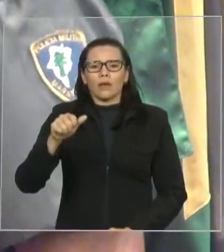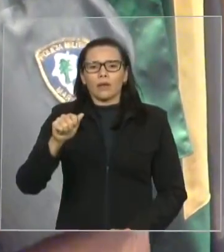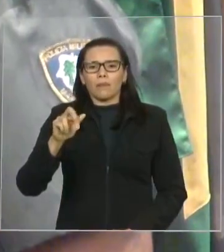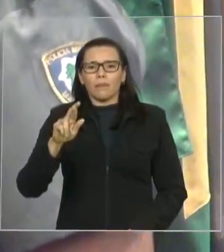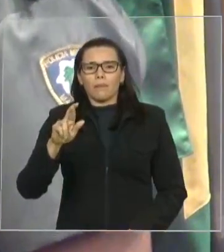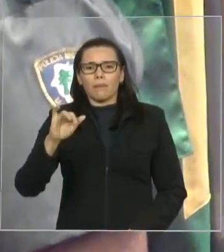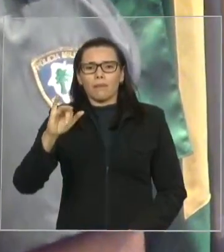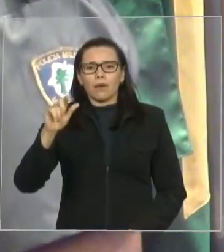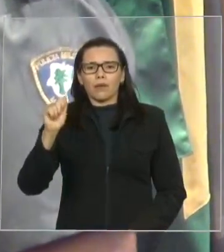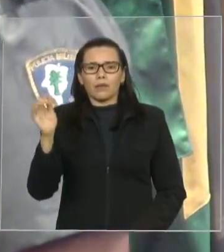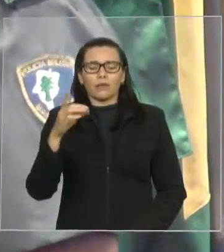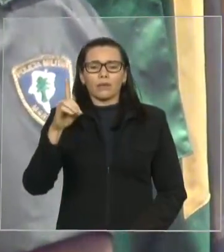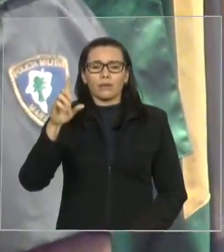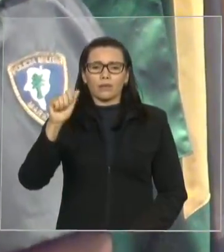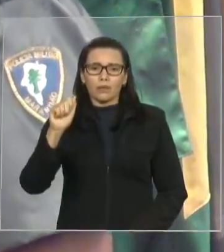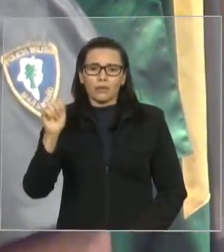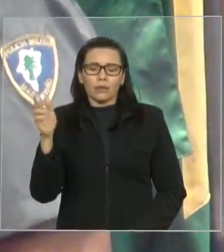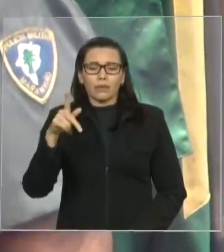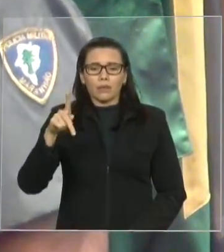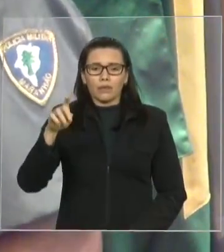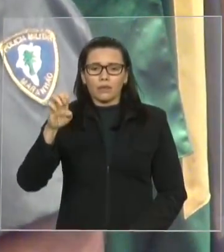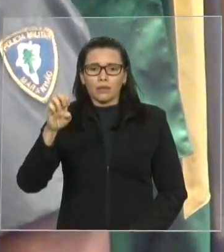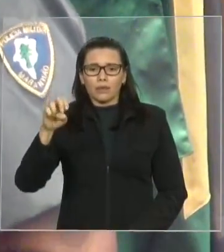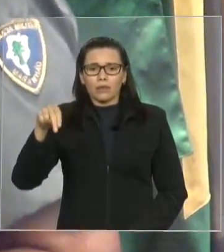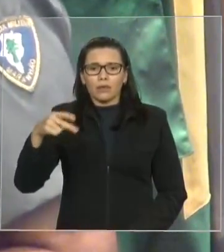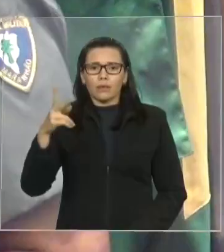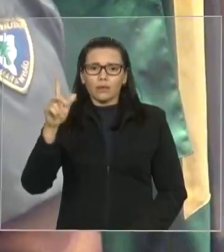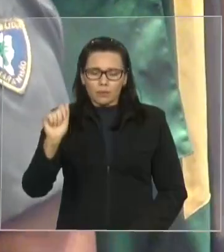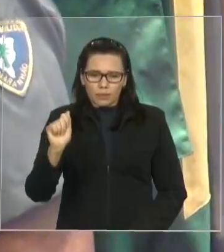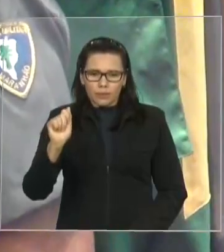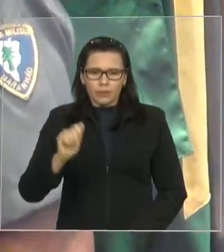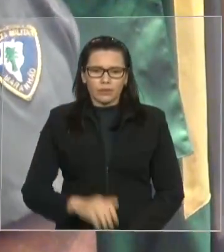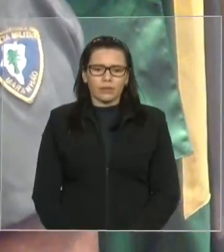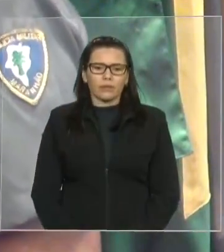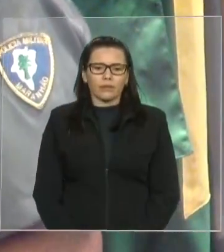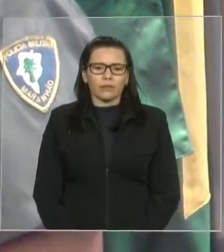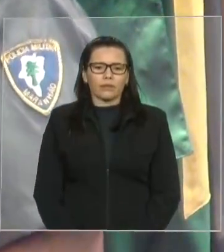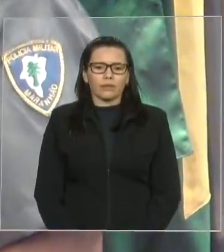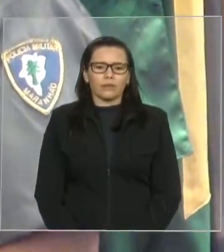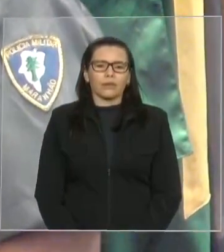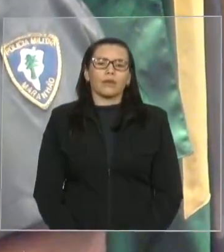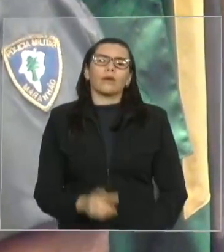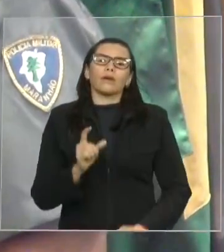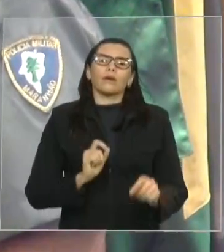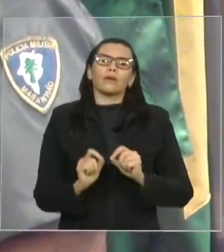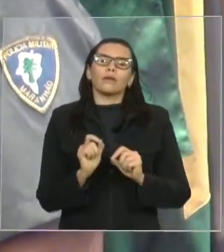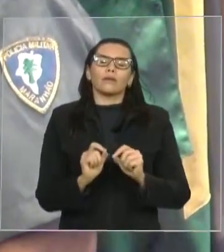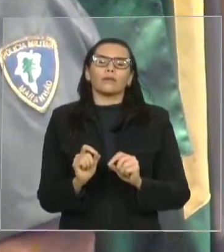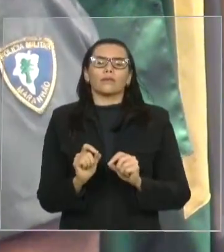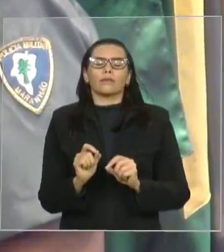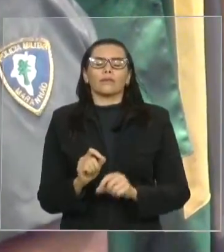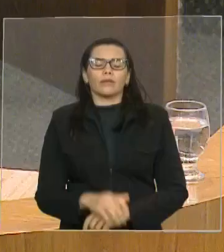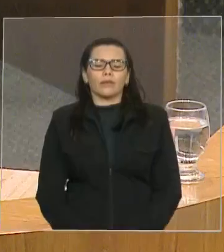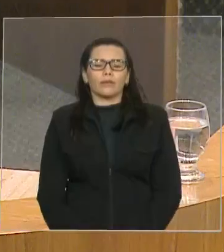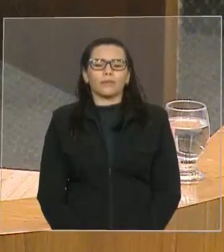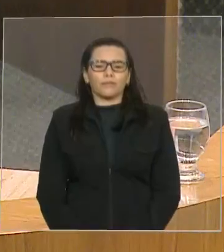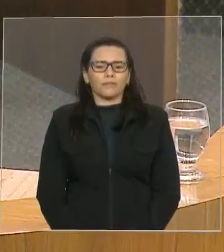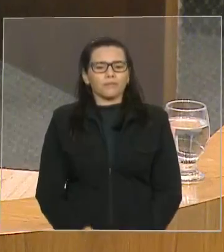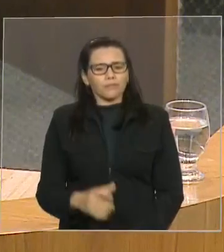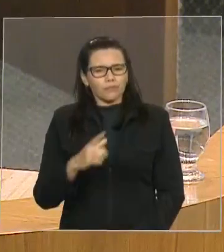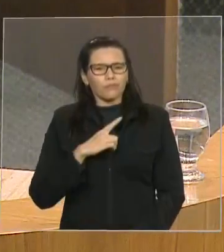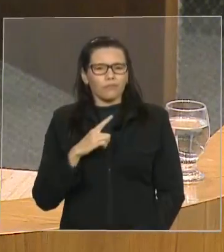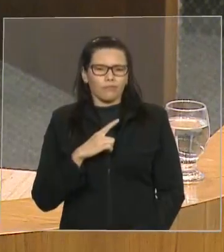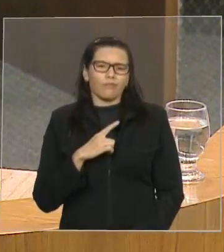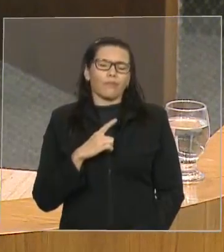também é um decreto de proteção a essas mulheres, de combate à violência, que aqui nós temos aqui a Susan, que é da Casa da